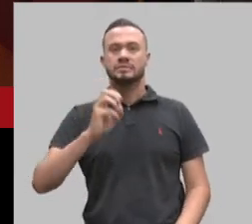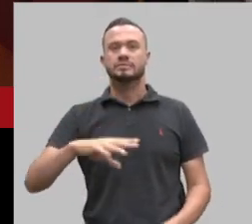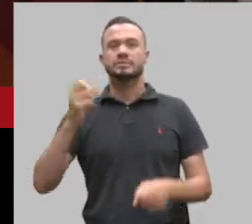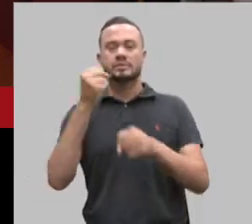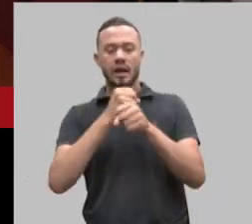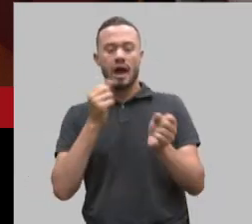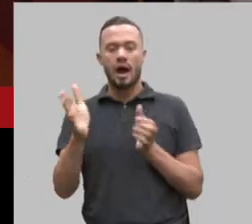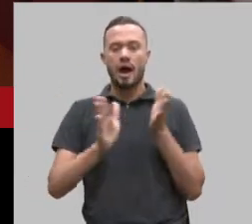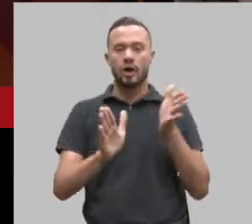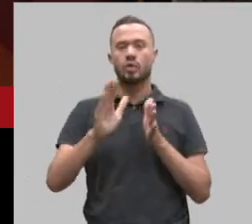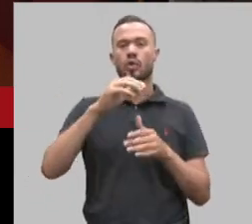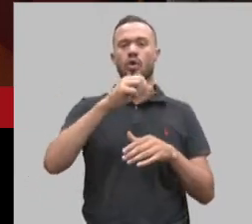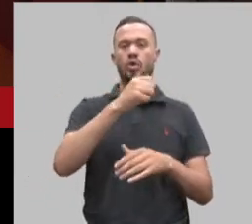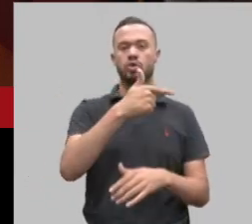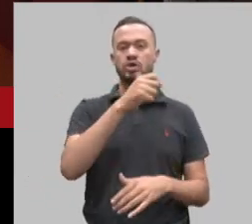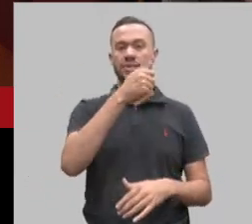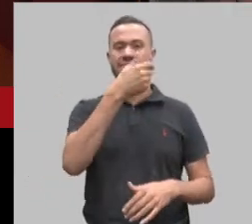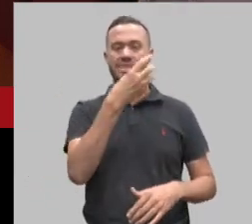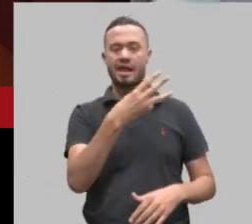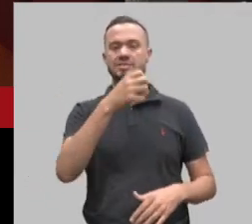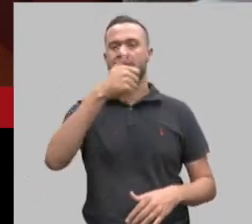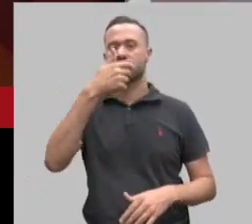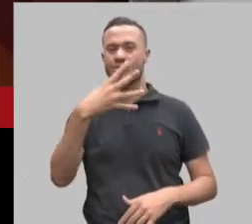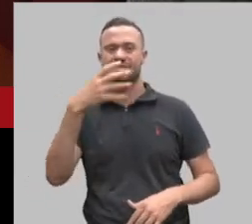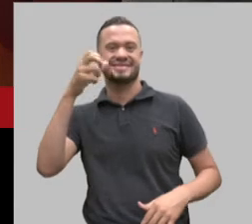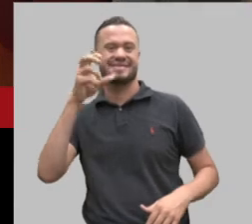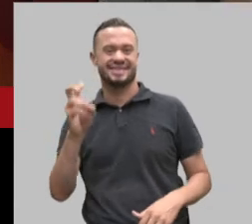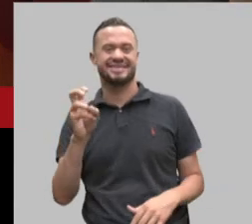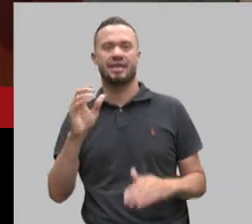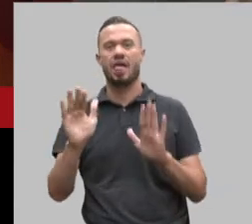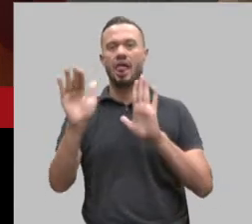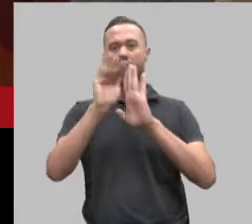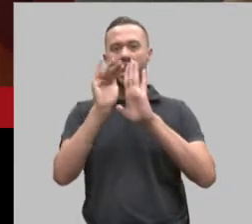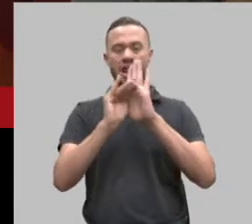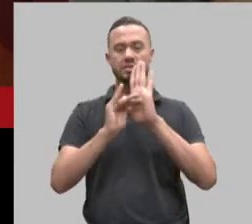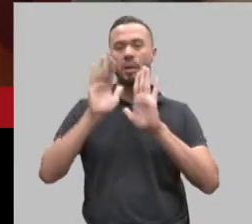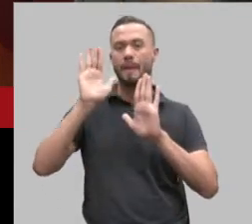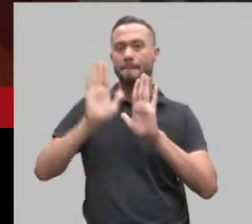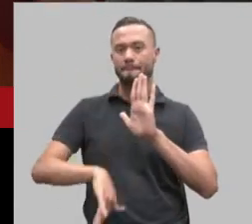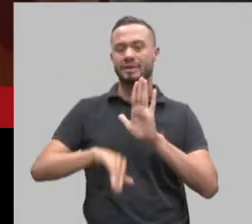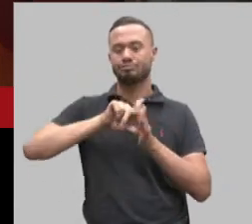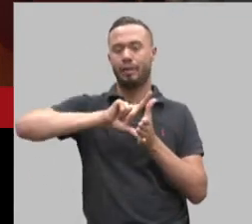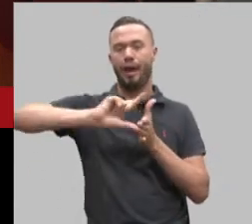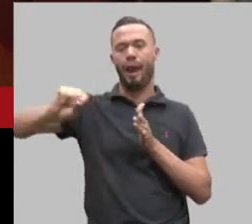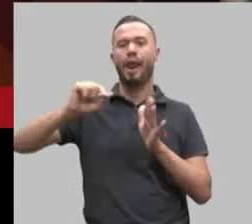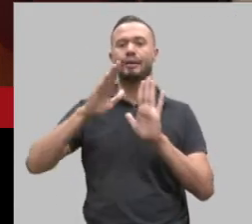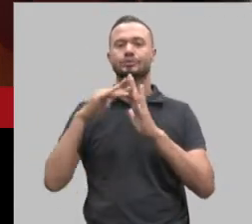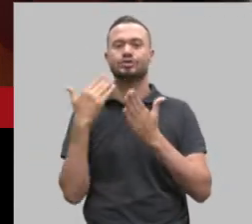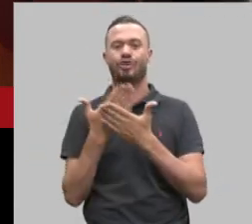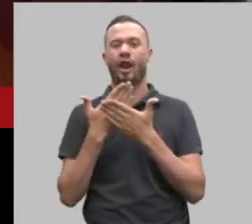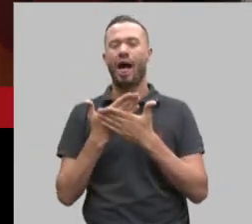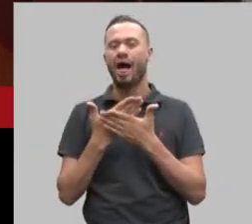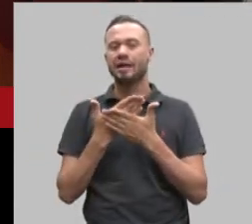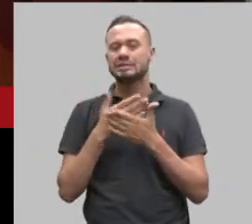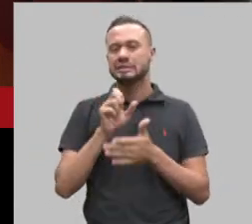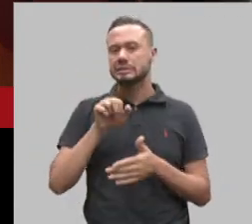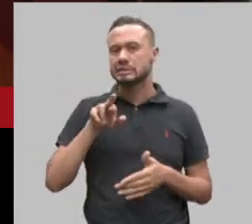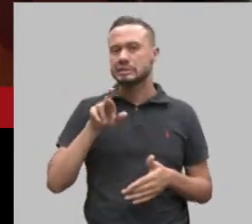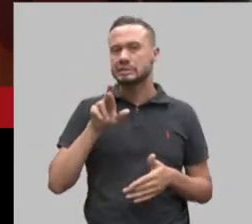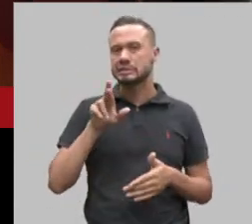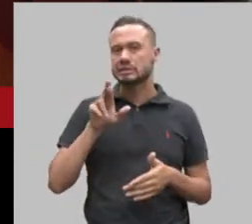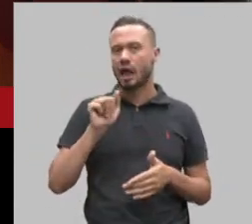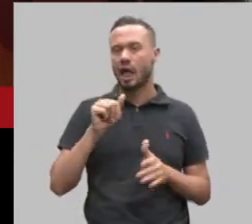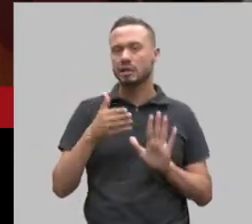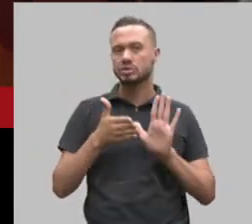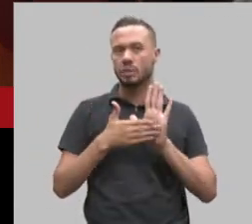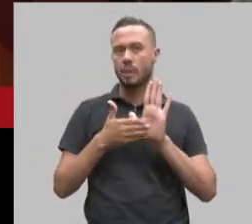2014 2015 ele foi o estado com menos evasão escolar Será que isso não tem a ver com uma proposta